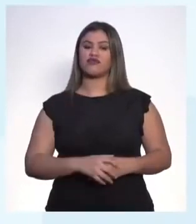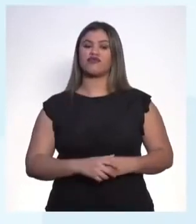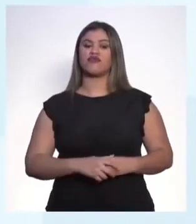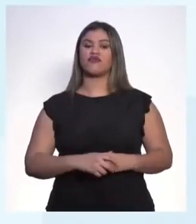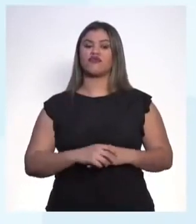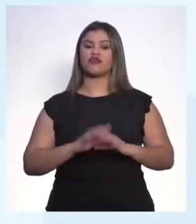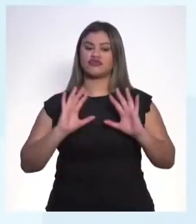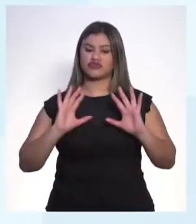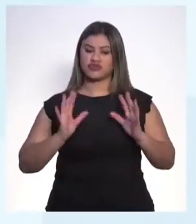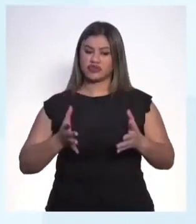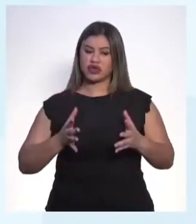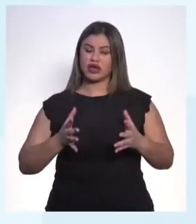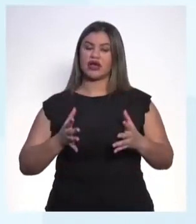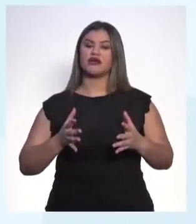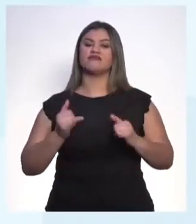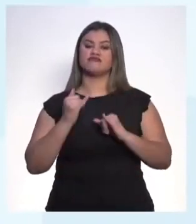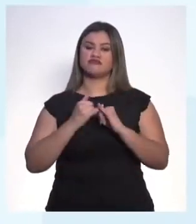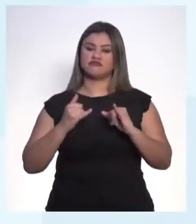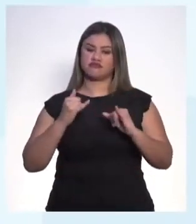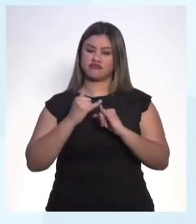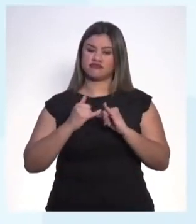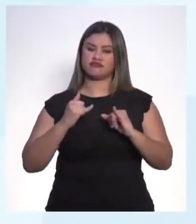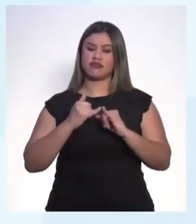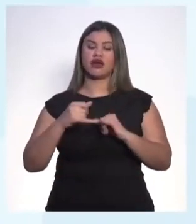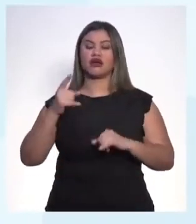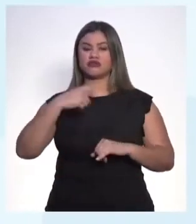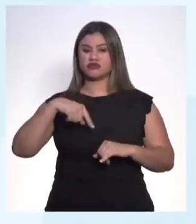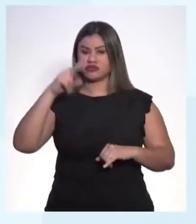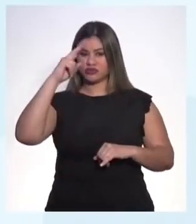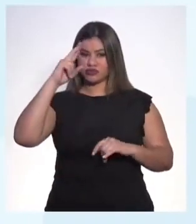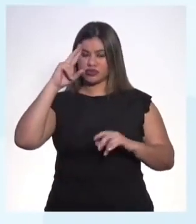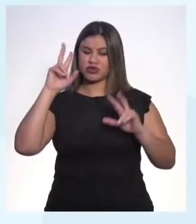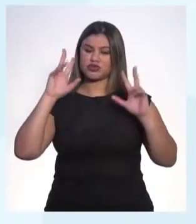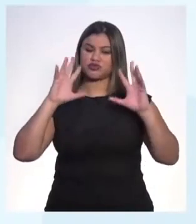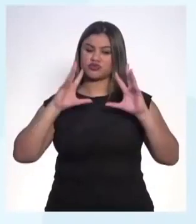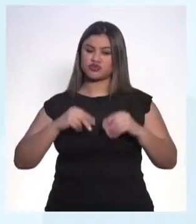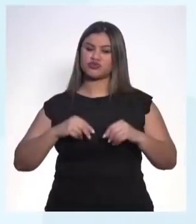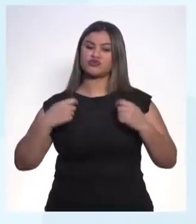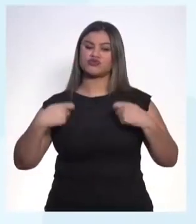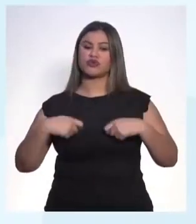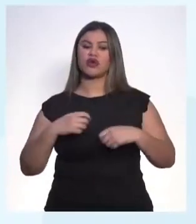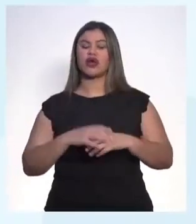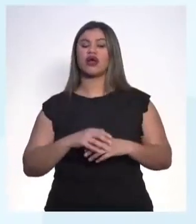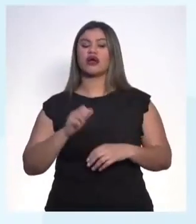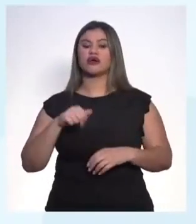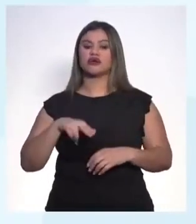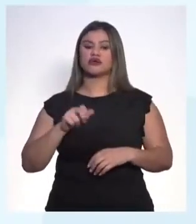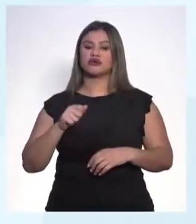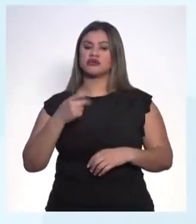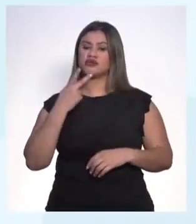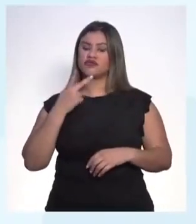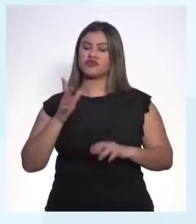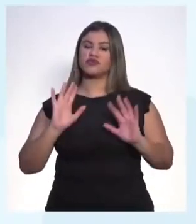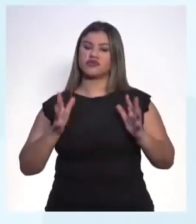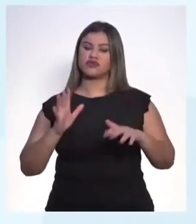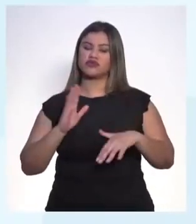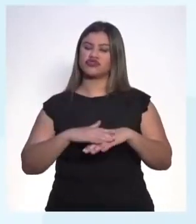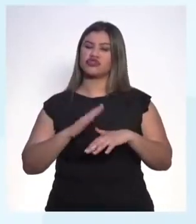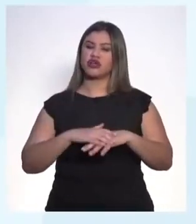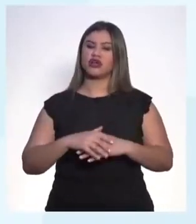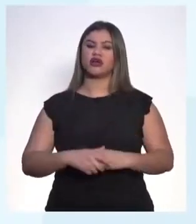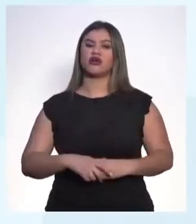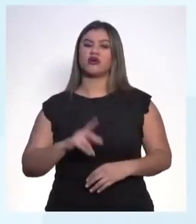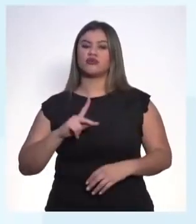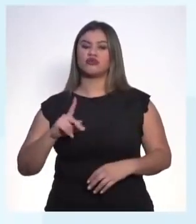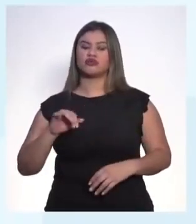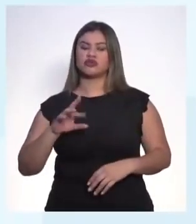colocou, aconteceu em partes. Vamos lembrar do assunto todo que eu falei, hein, gente? Da Pro Ana Paula, o Miguel colocou, já aconteceu. O Yuri, da Pro Cristiane,